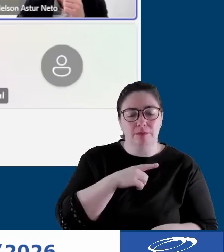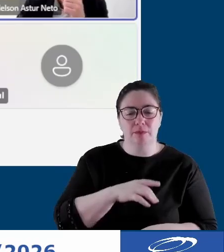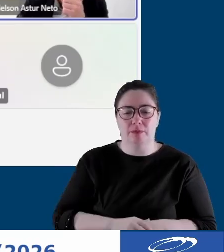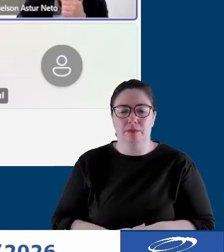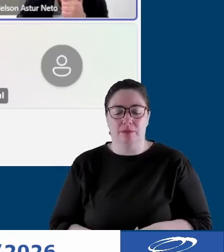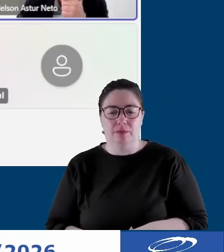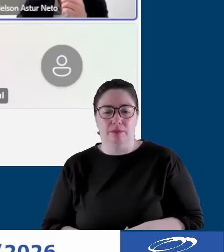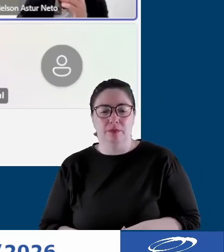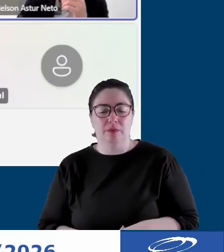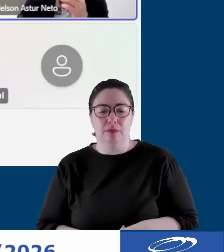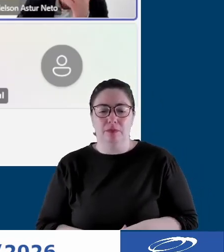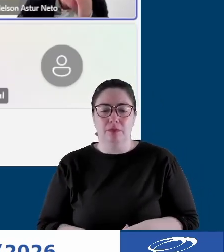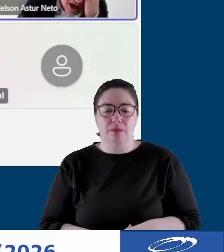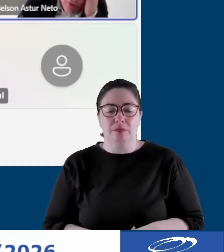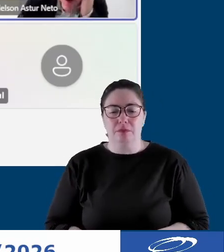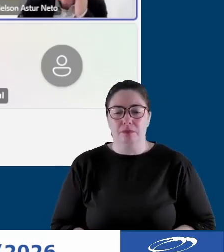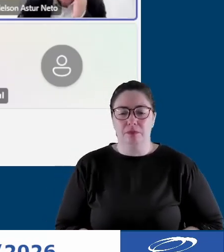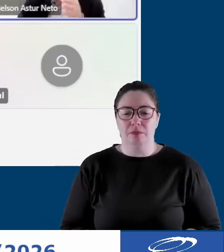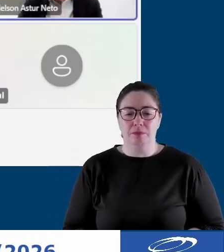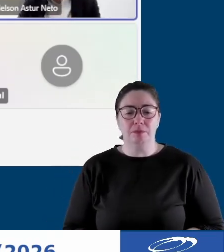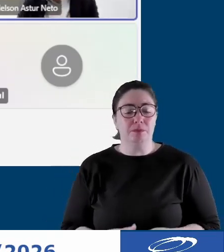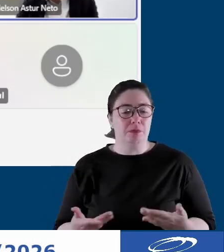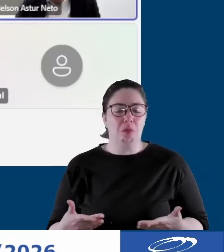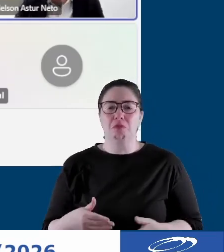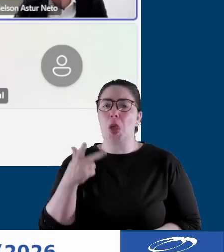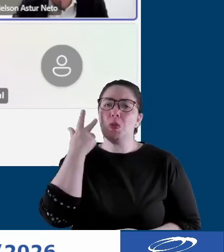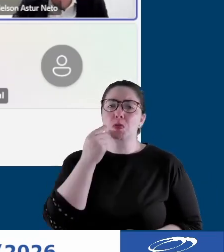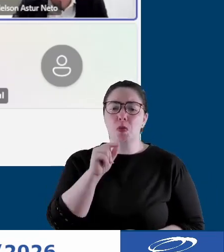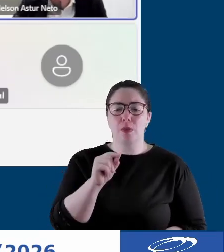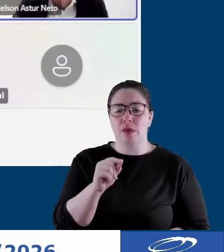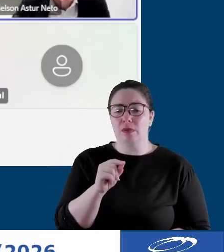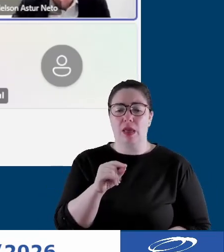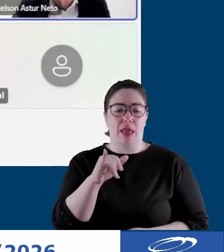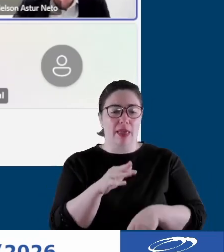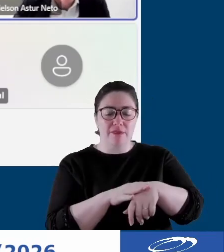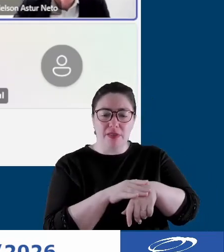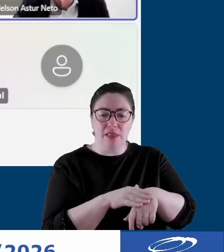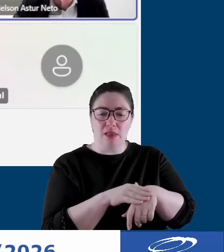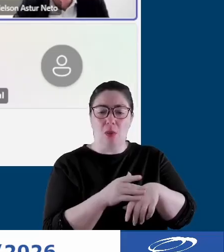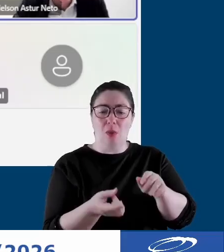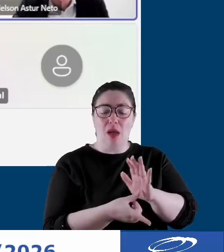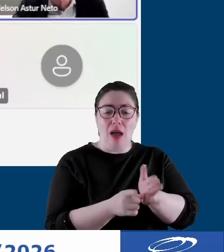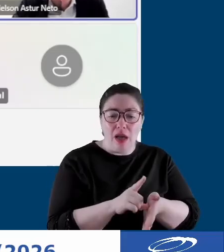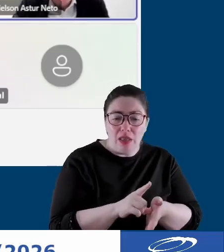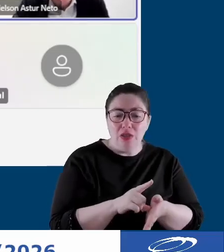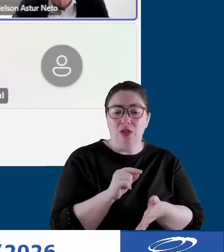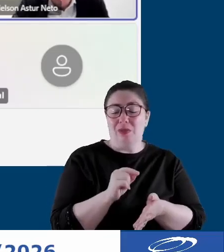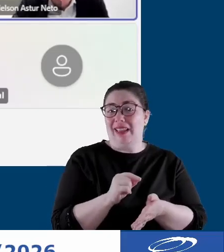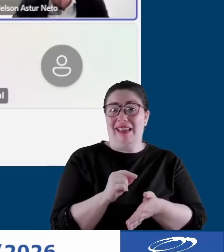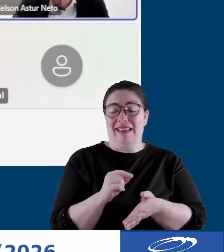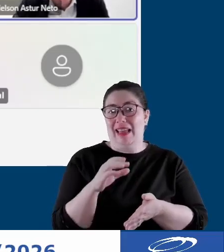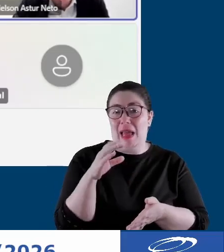pós-operatória. Em geral, a infecção precoce, a infecção logo aguda,